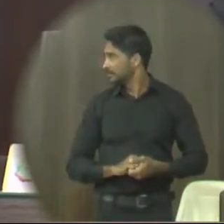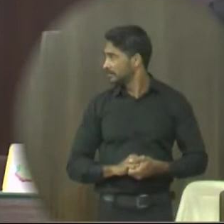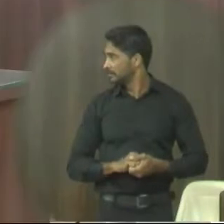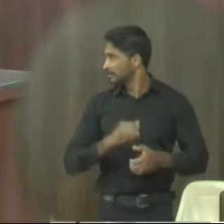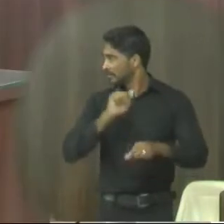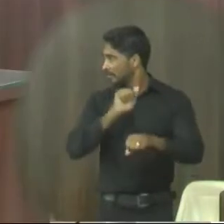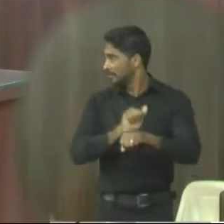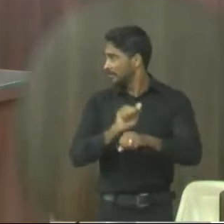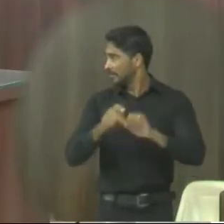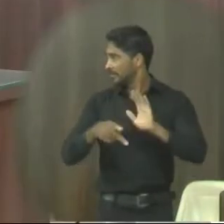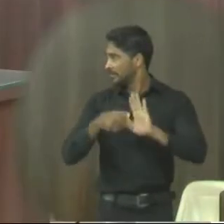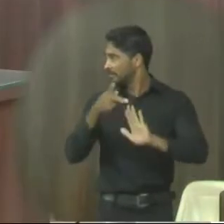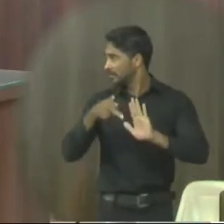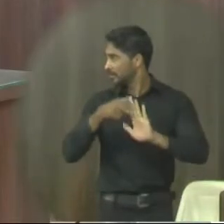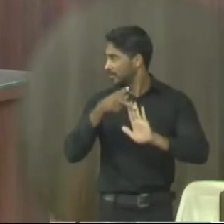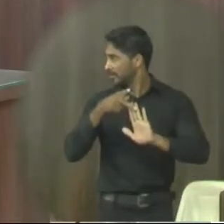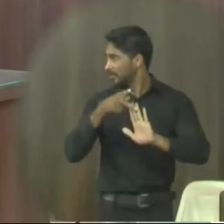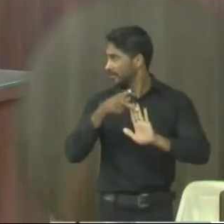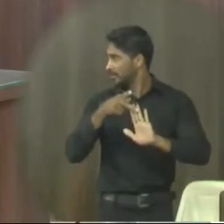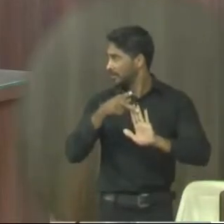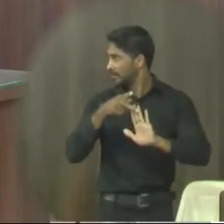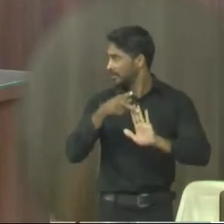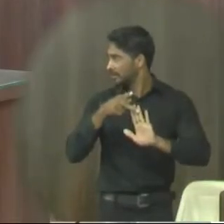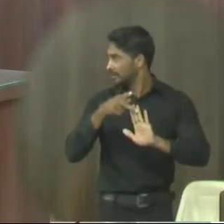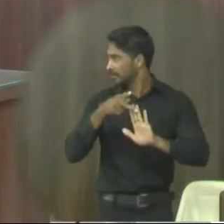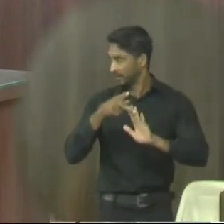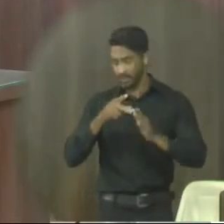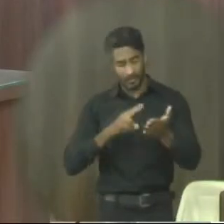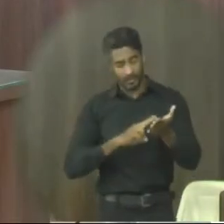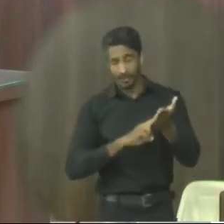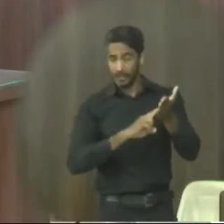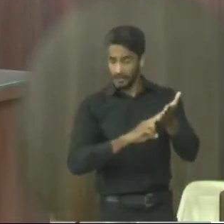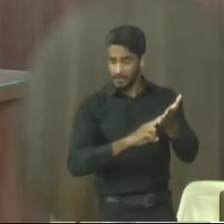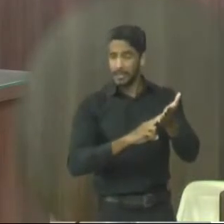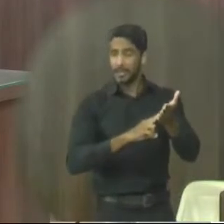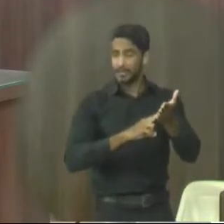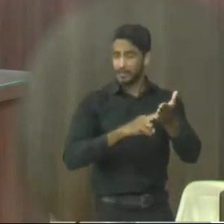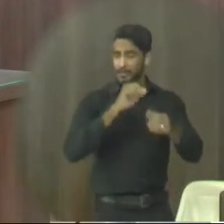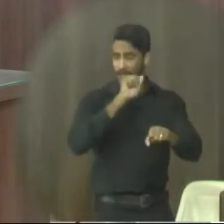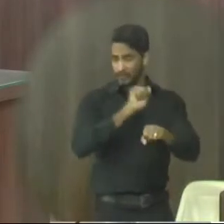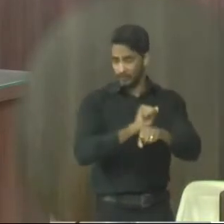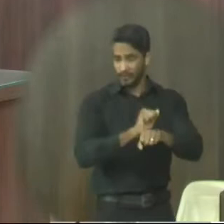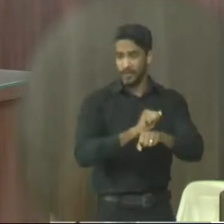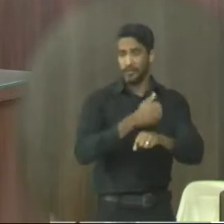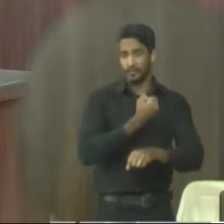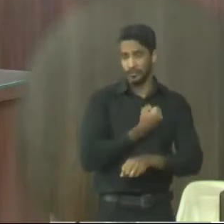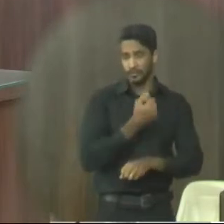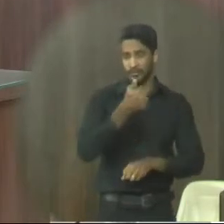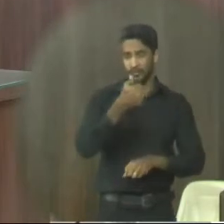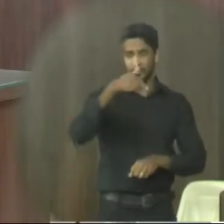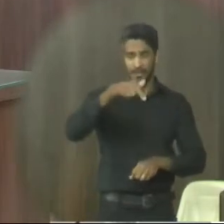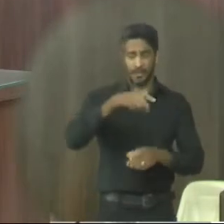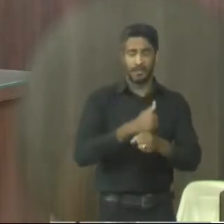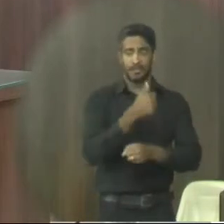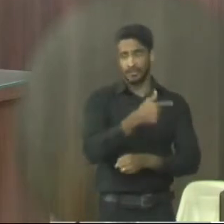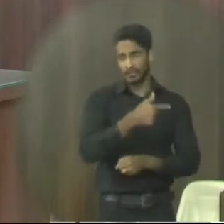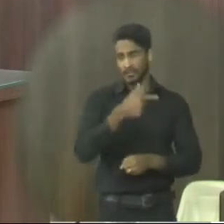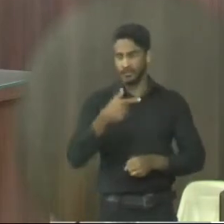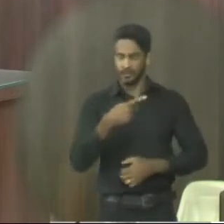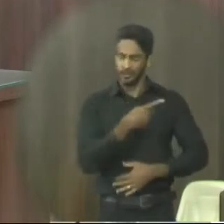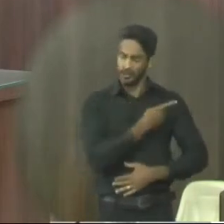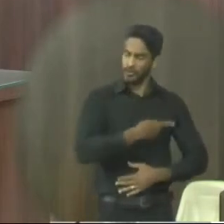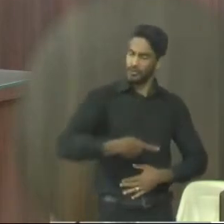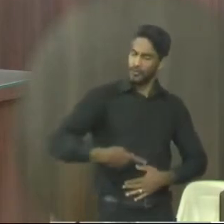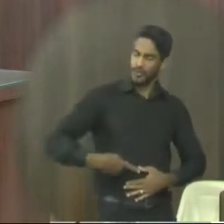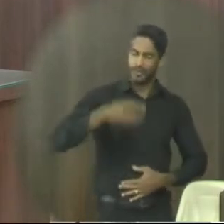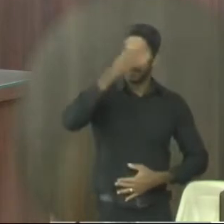Veto ao projeto. Mensagem de veto número 017 de 2022. Excelentíssimo Senhor Presidente